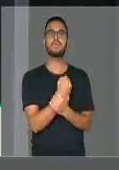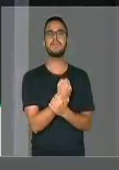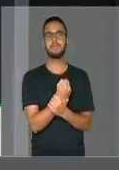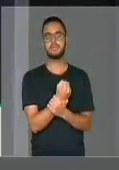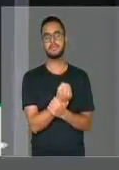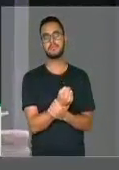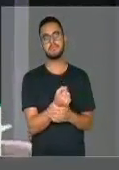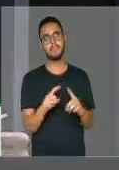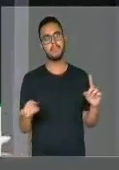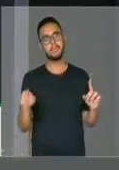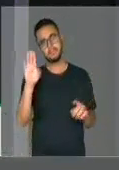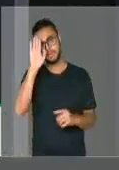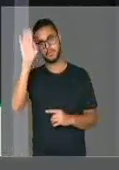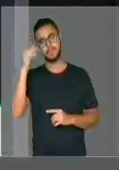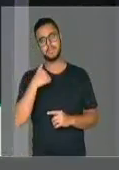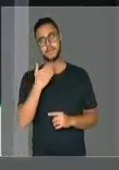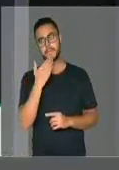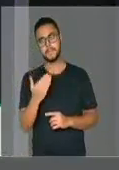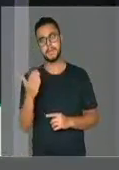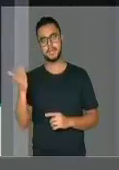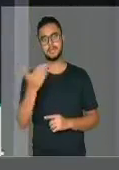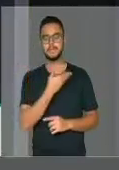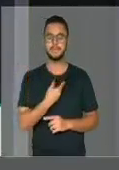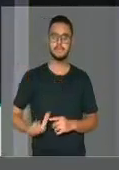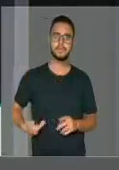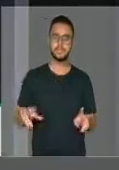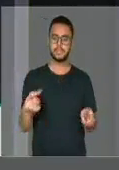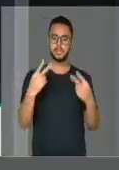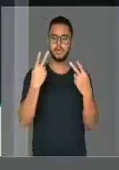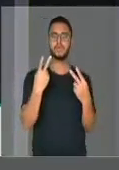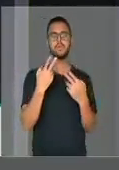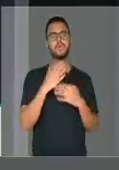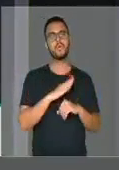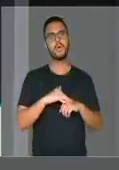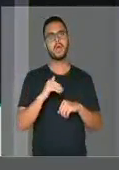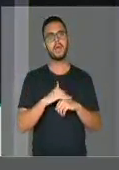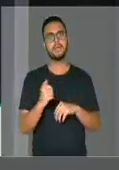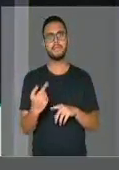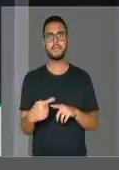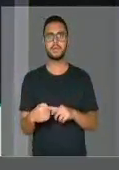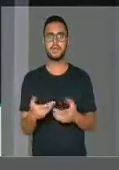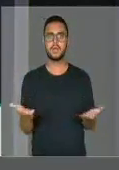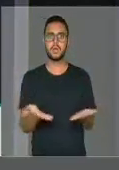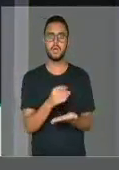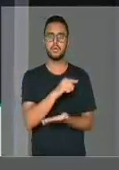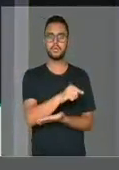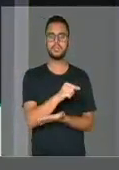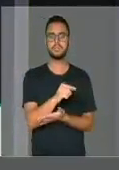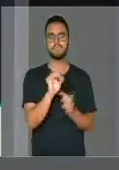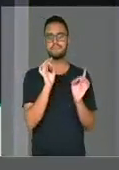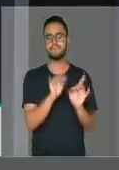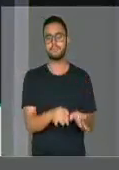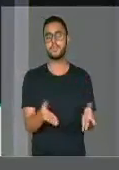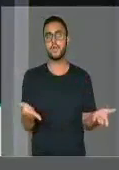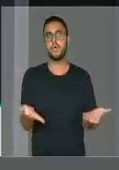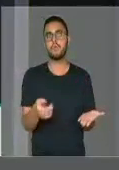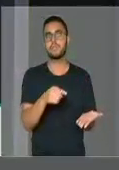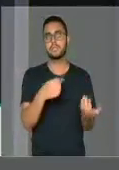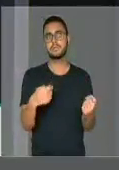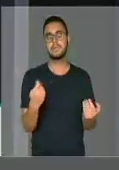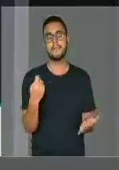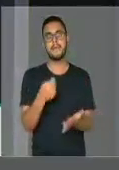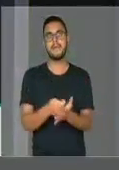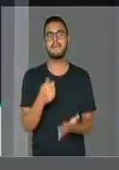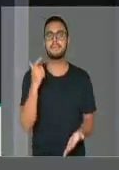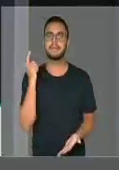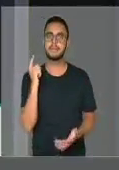quero pedir ao governador que olhe com carinho para a nossa Polícia Militar, que hoje está abandonada, que hoje tem que pagar para trabalhar. E